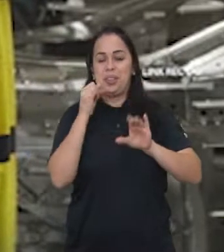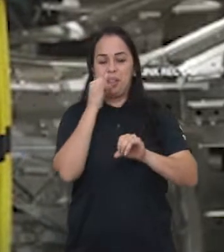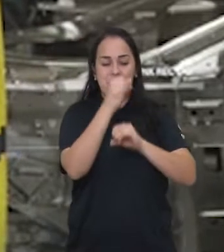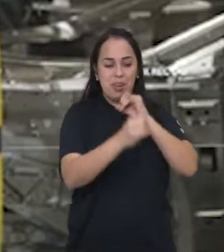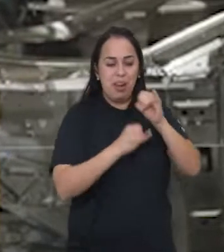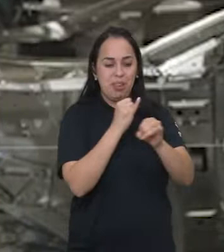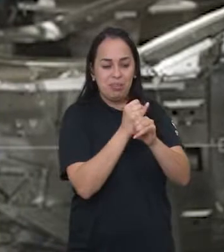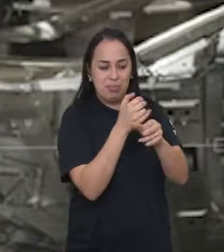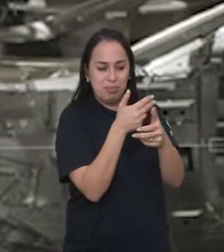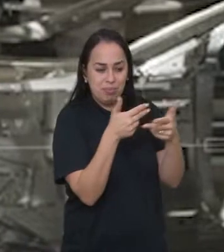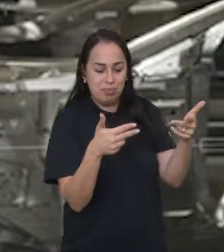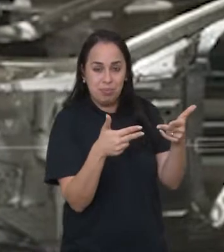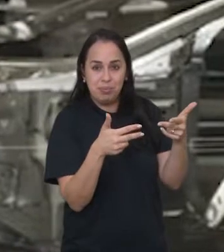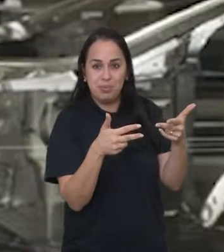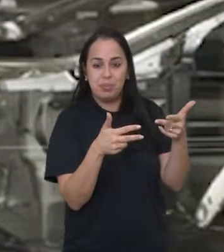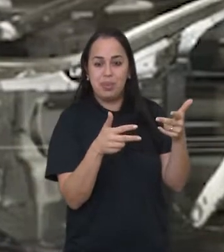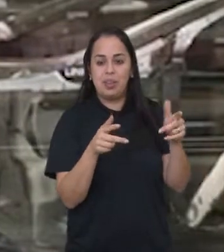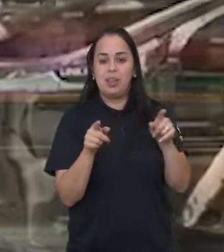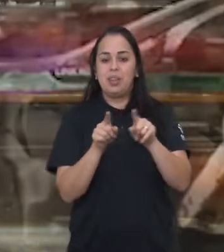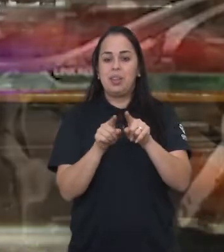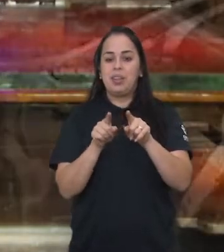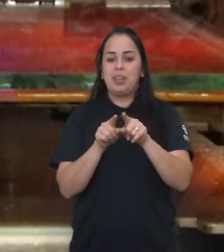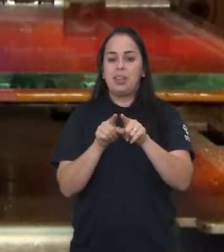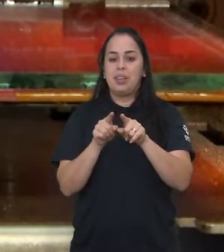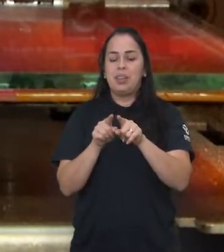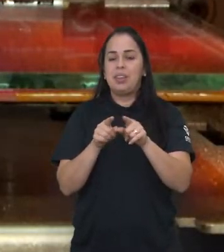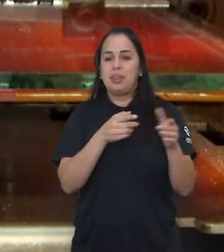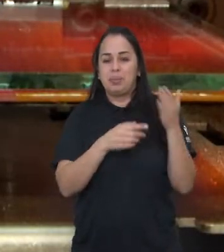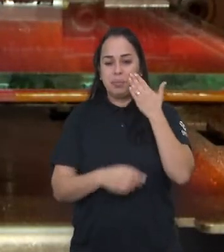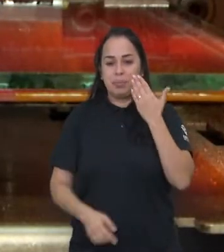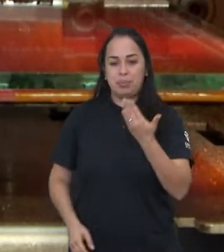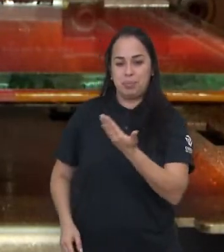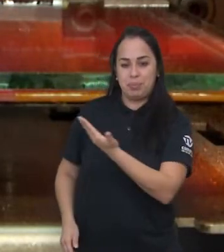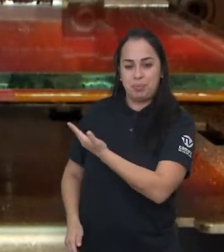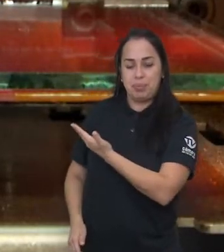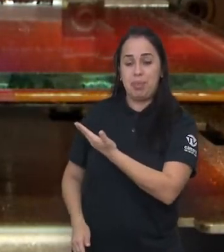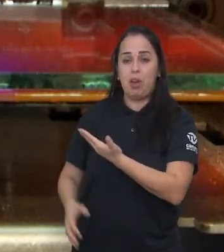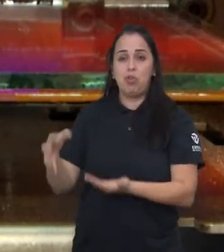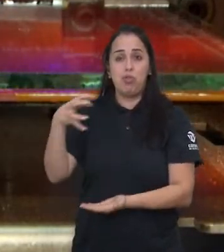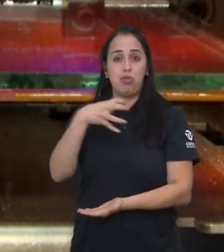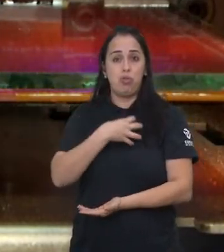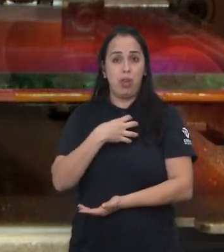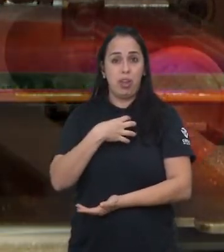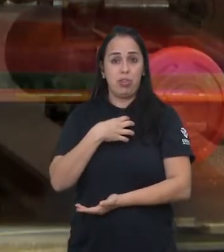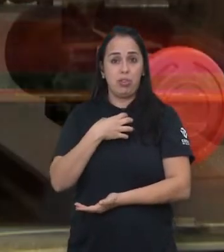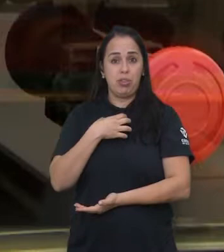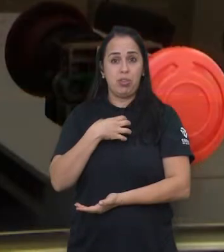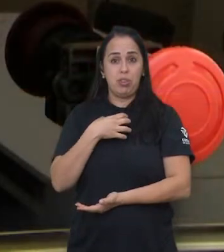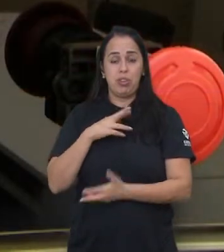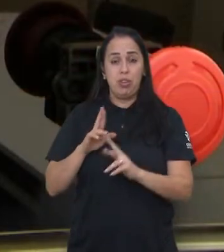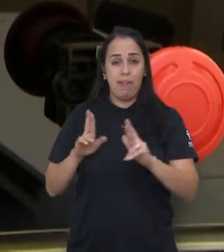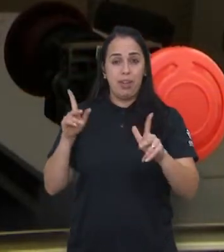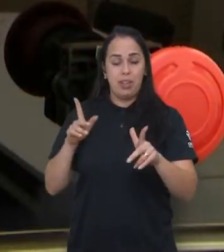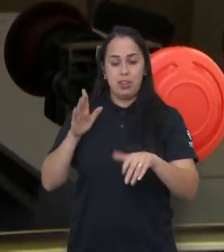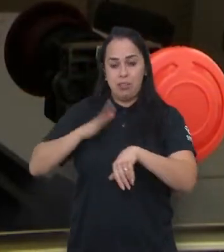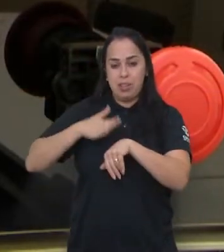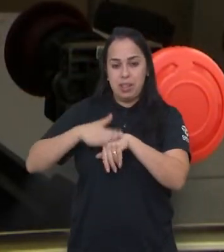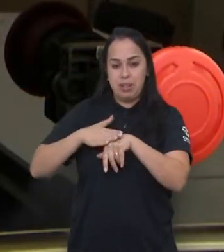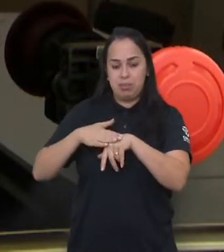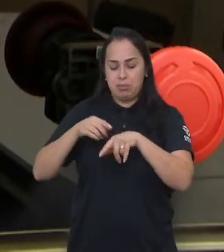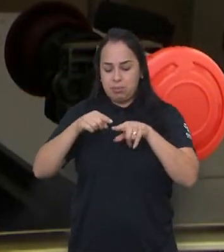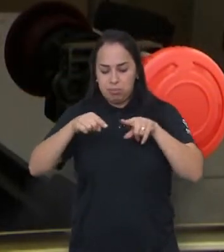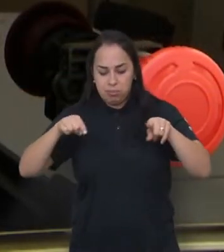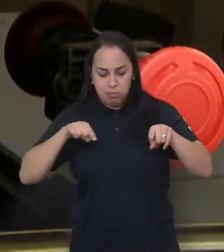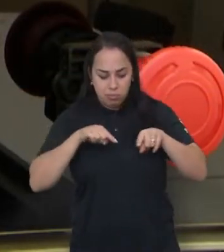internet das O que é a manufatura aditiva né que é uma forma diferente você produzir peças né